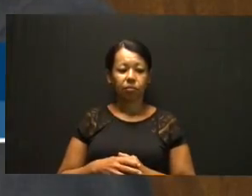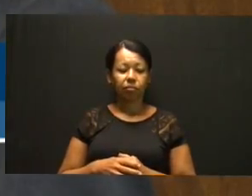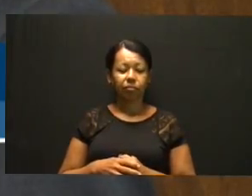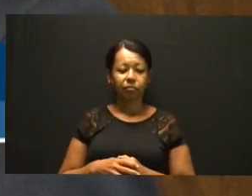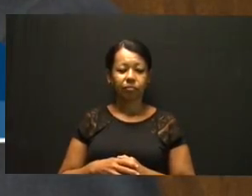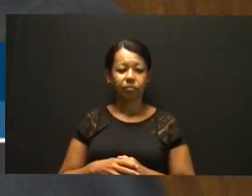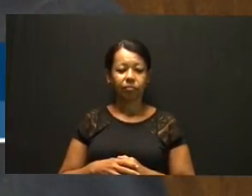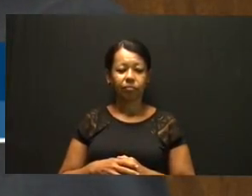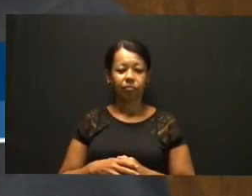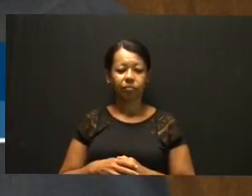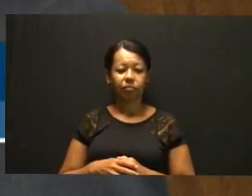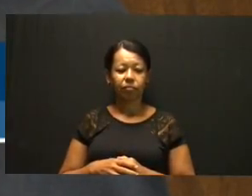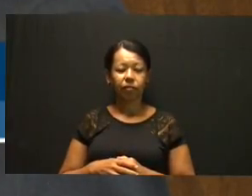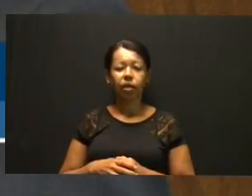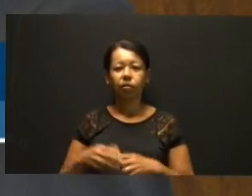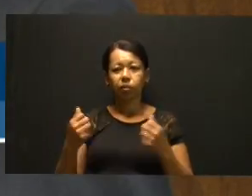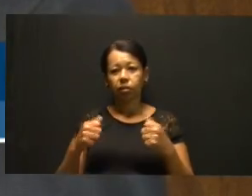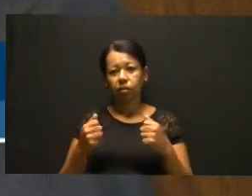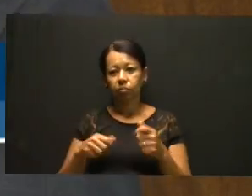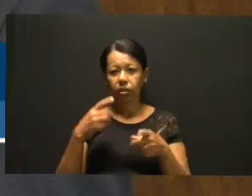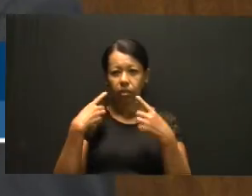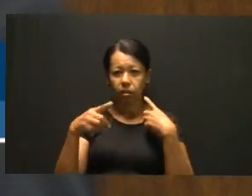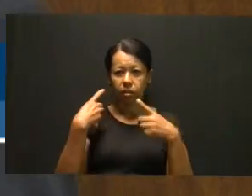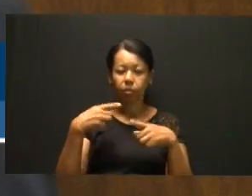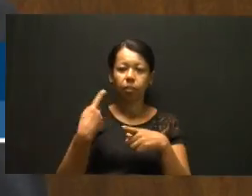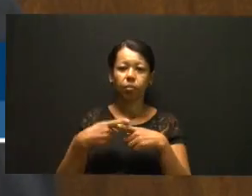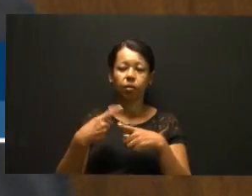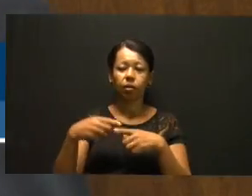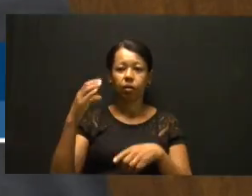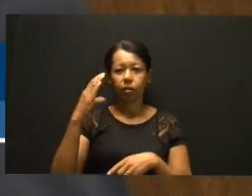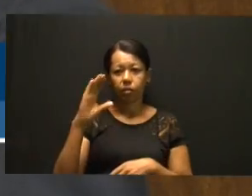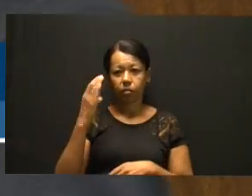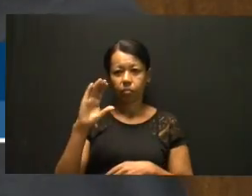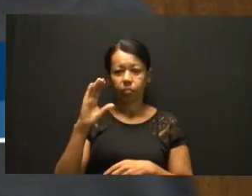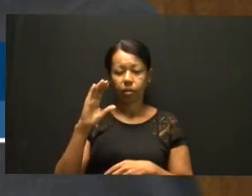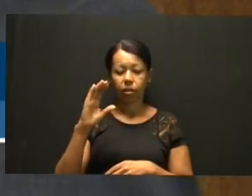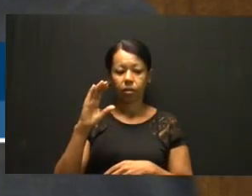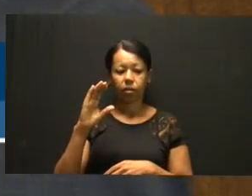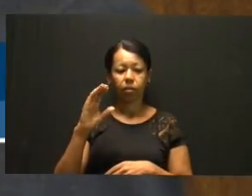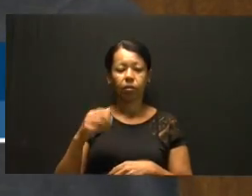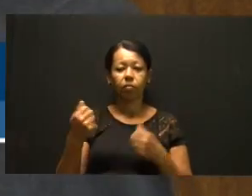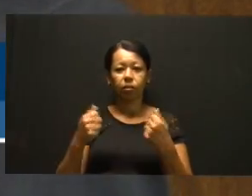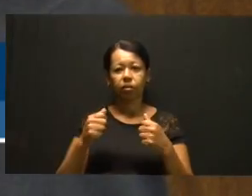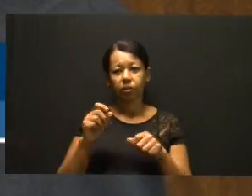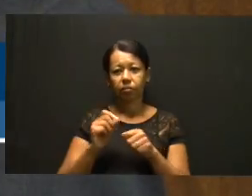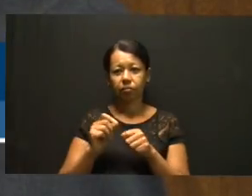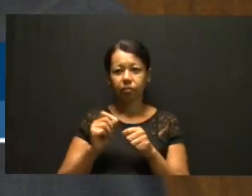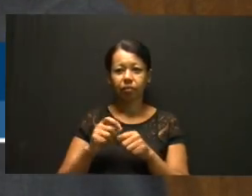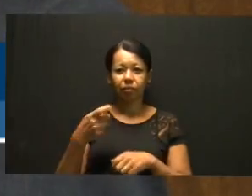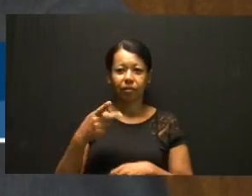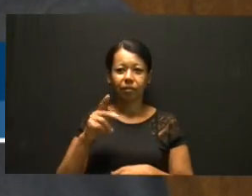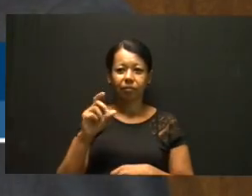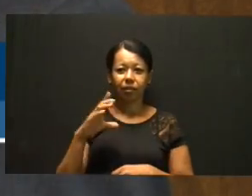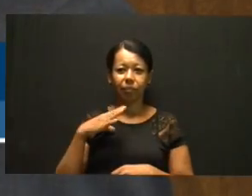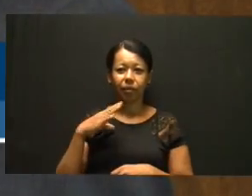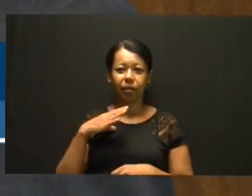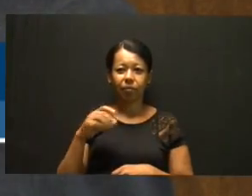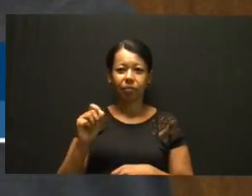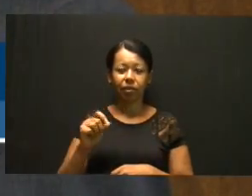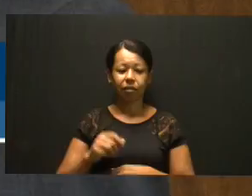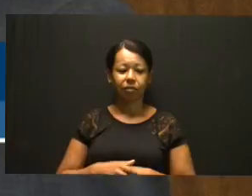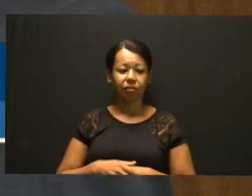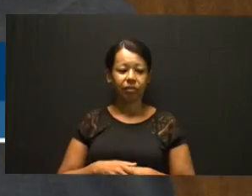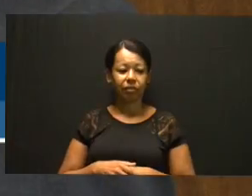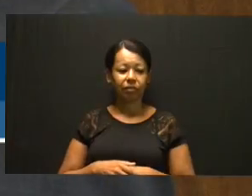do que nunca, o que devemos cobrar é que Cubatão tem que deixar de fazer o papel daquele primo rico. Outrora fomos